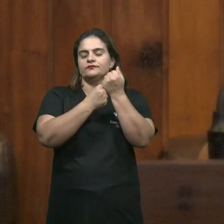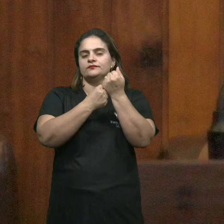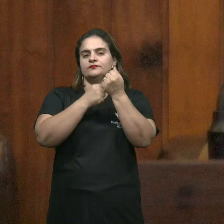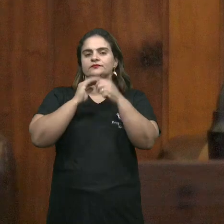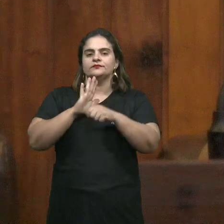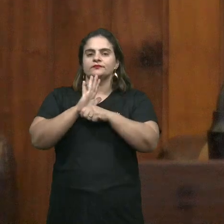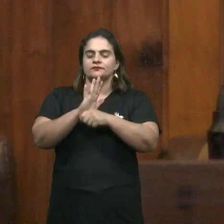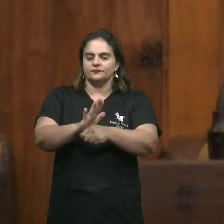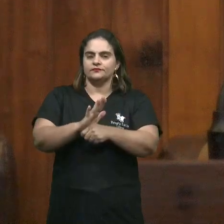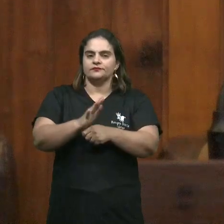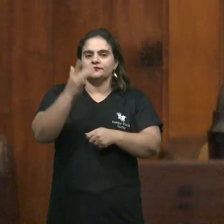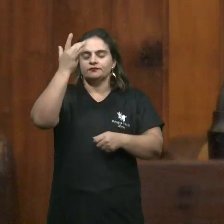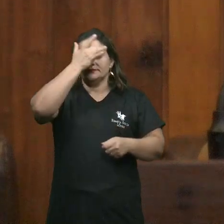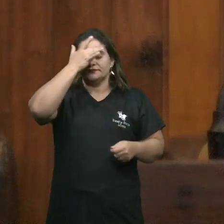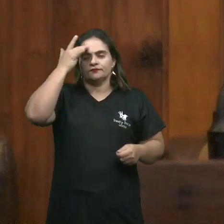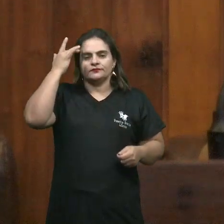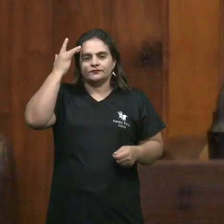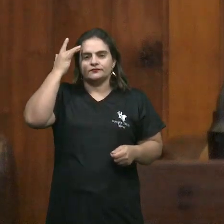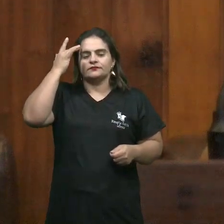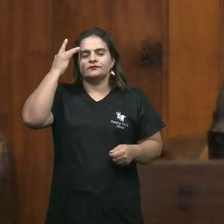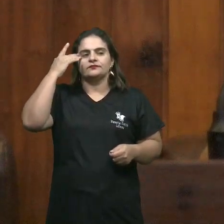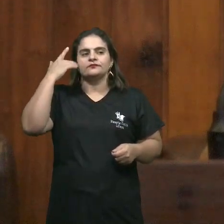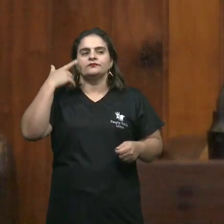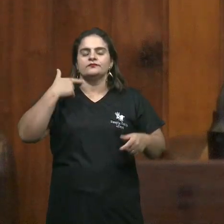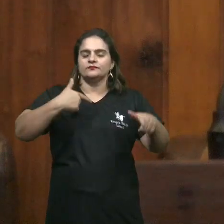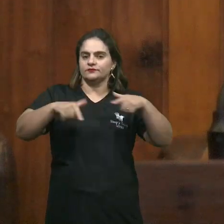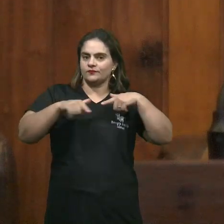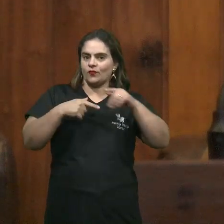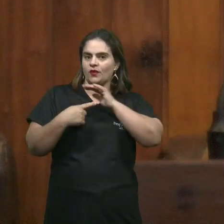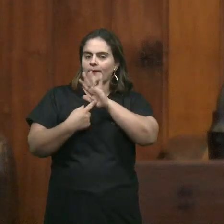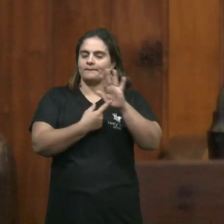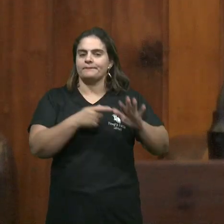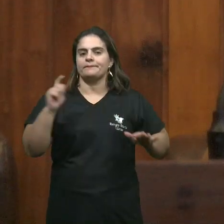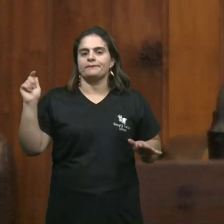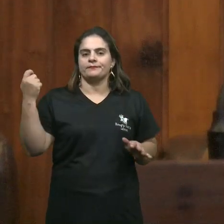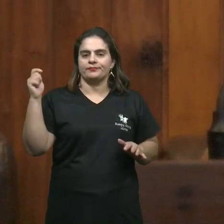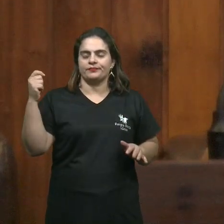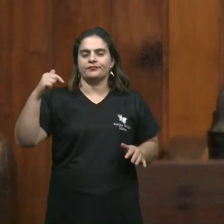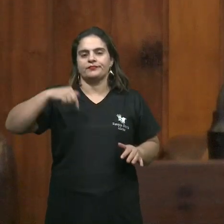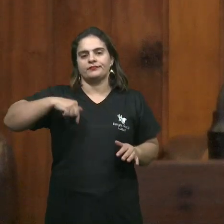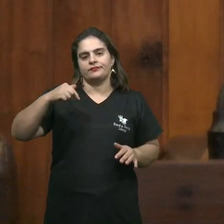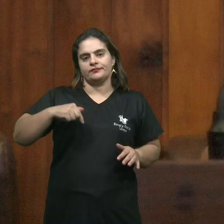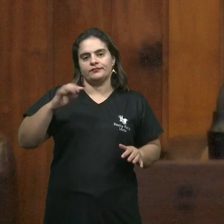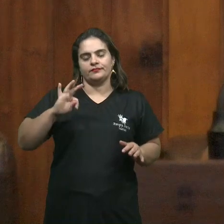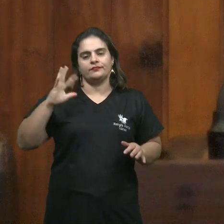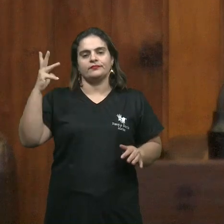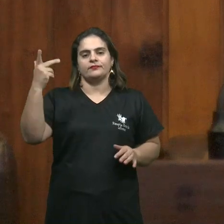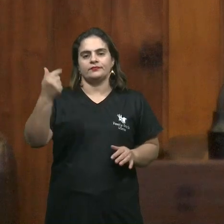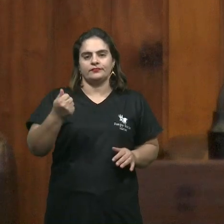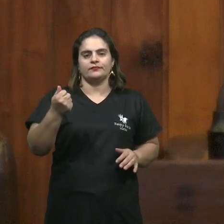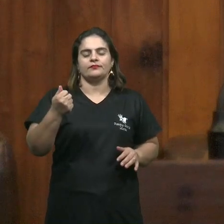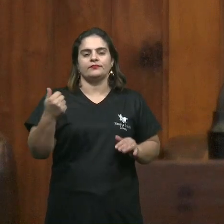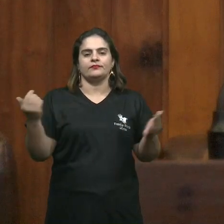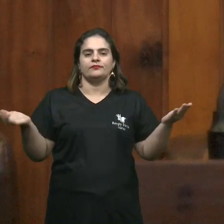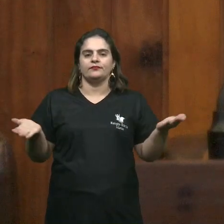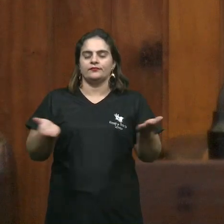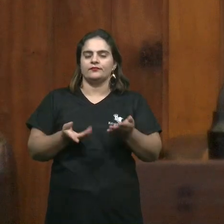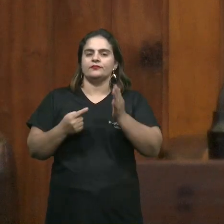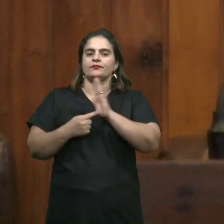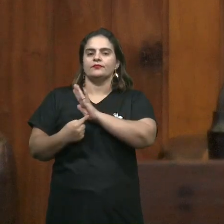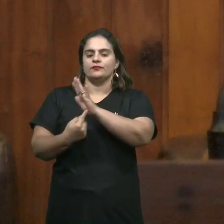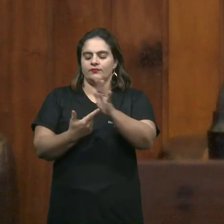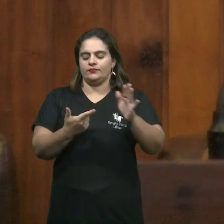o trabalho dessas meninas aqui, representando todas as ONGs da nossa cidade, todas, para que a gente